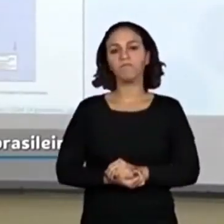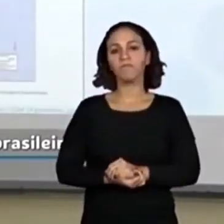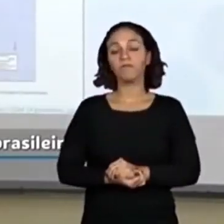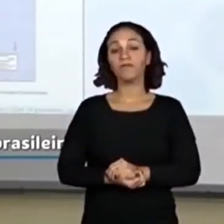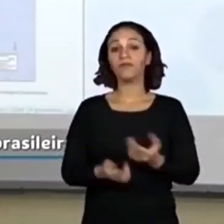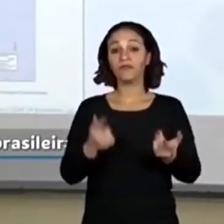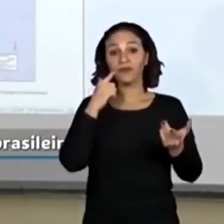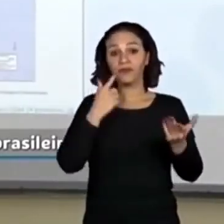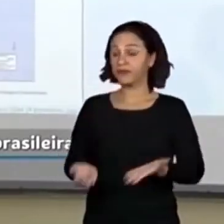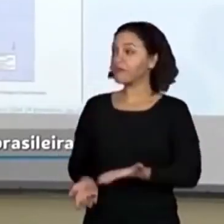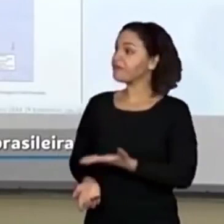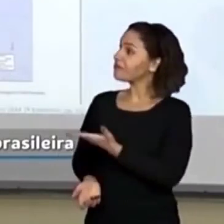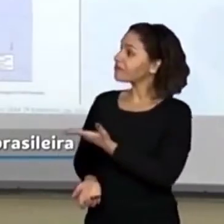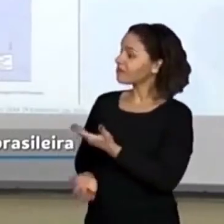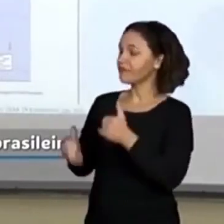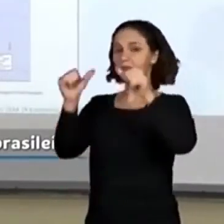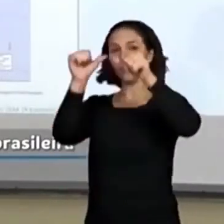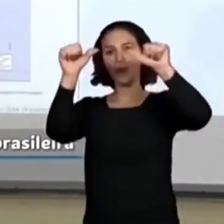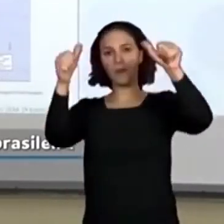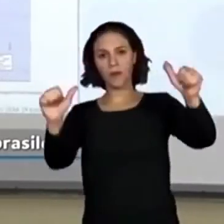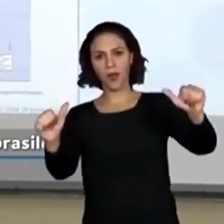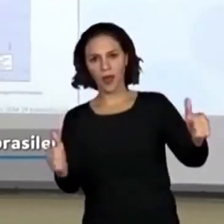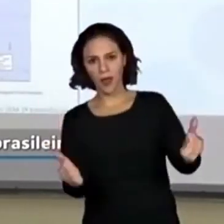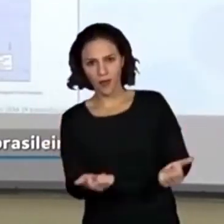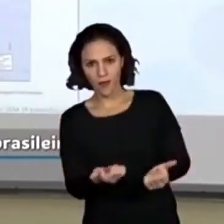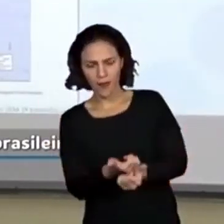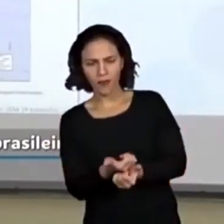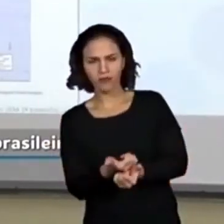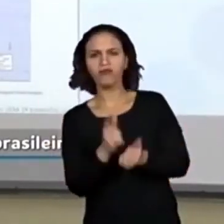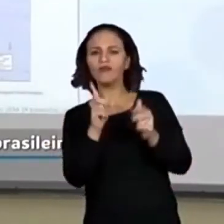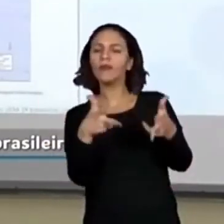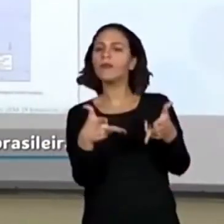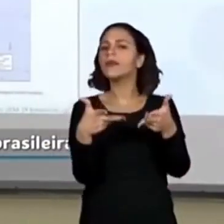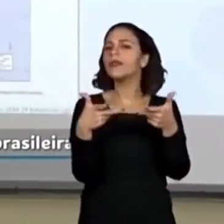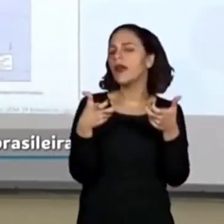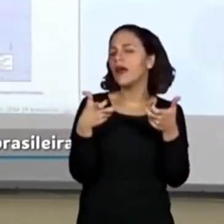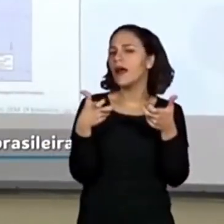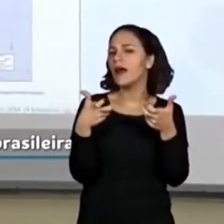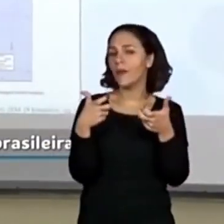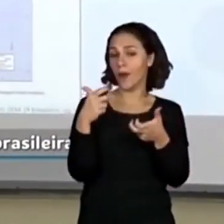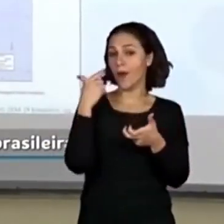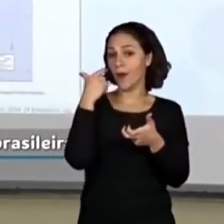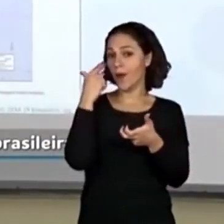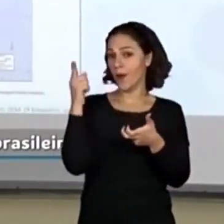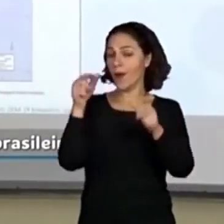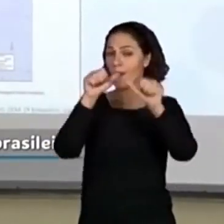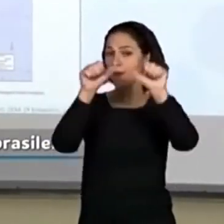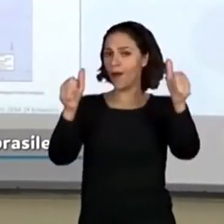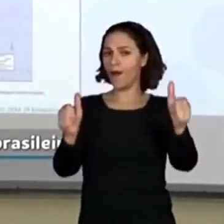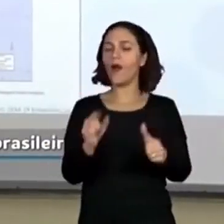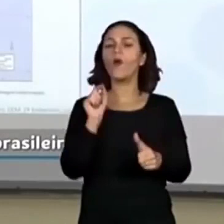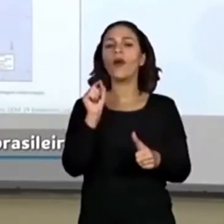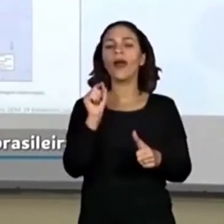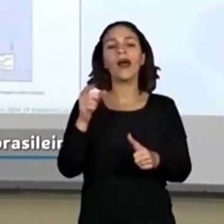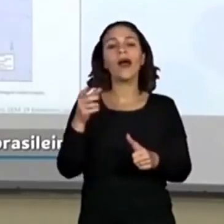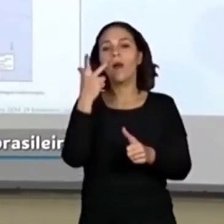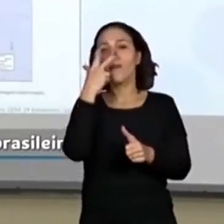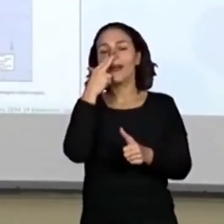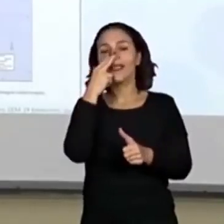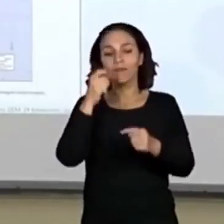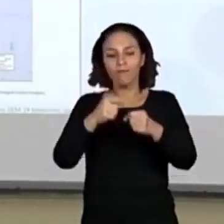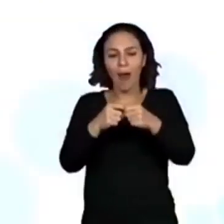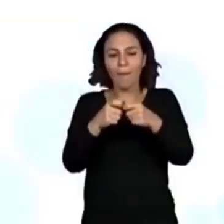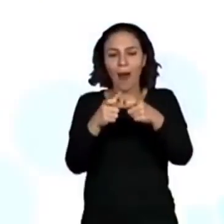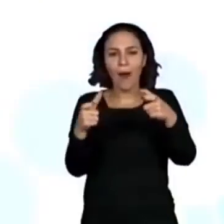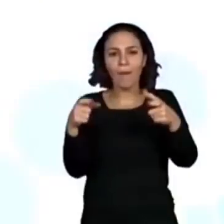Aqui nós temos um mapa do Brasil, onde nós podemos perceber este mapa aqui, concentração industrial em